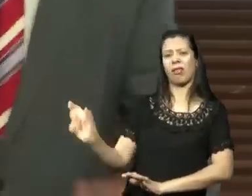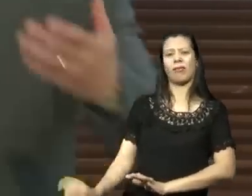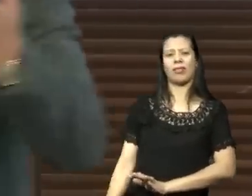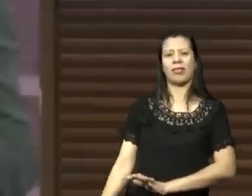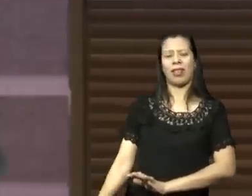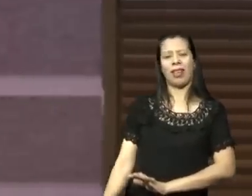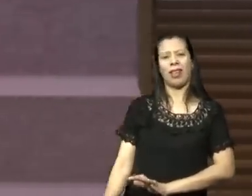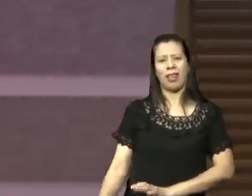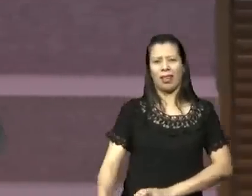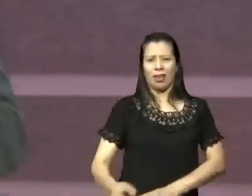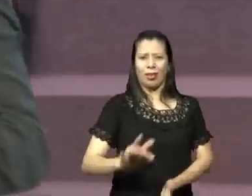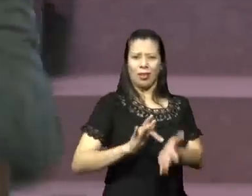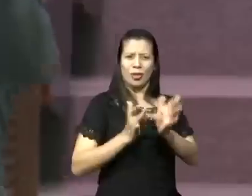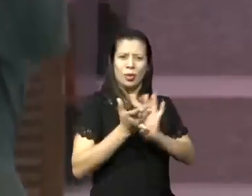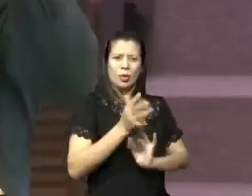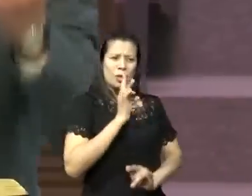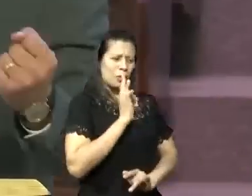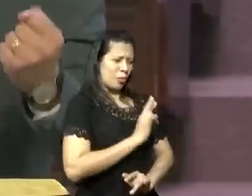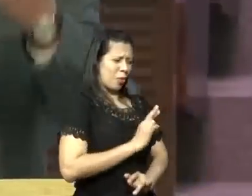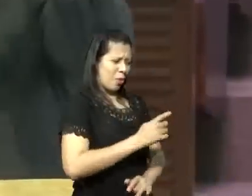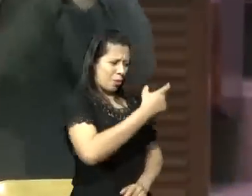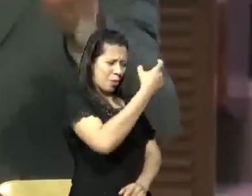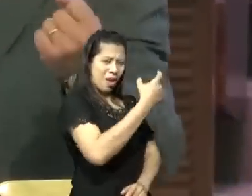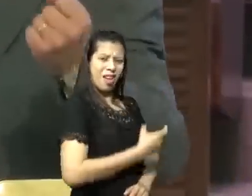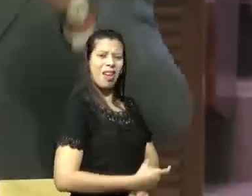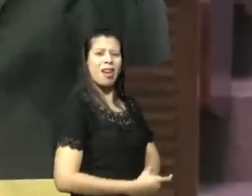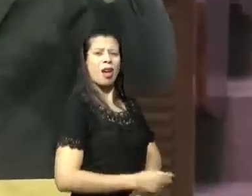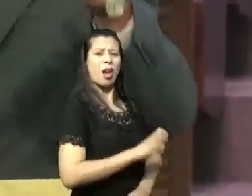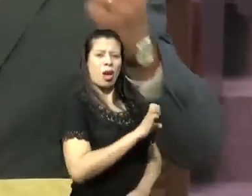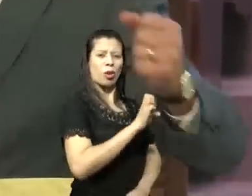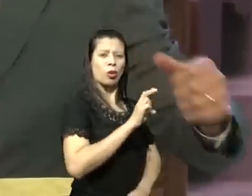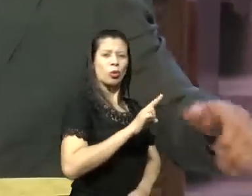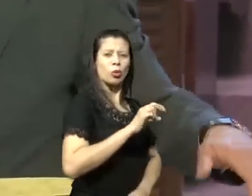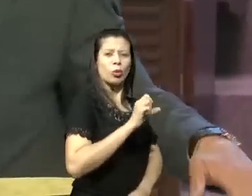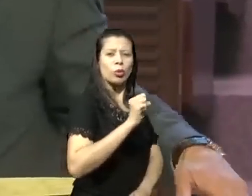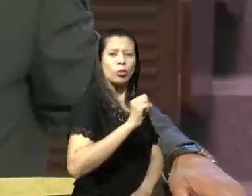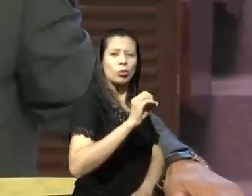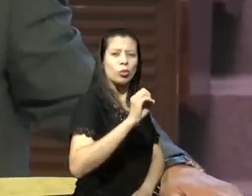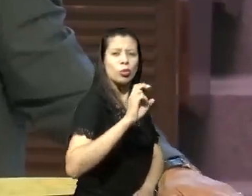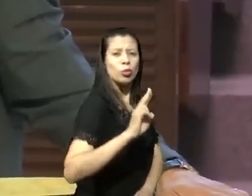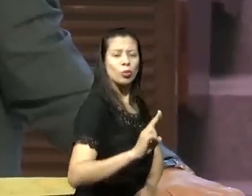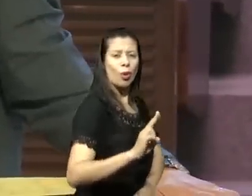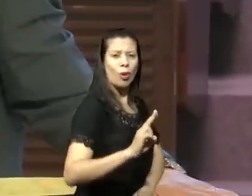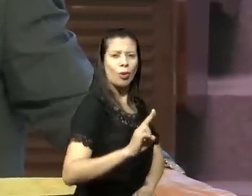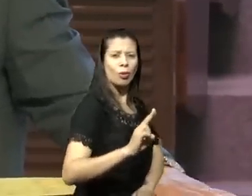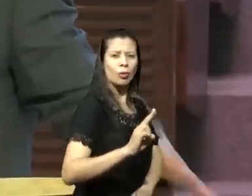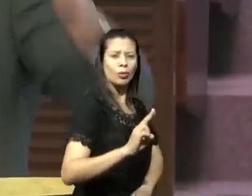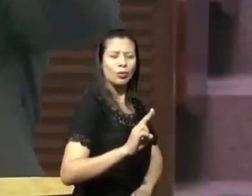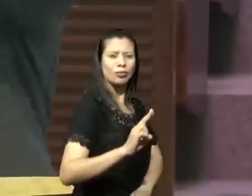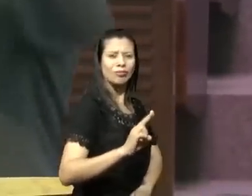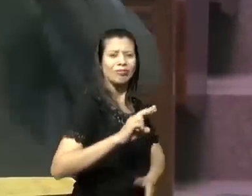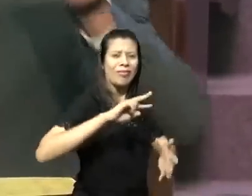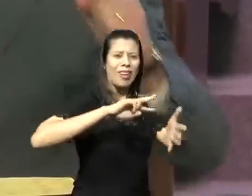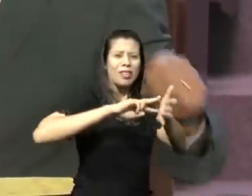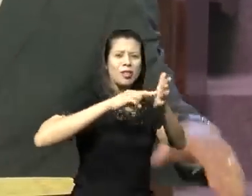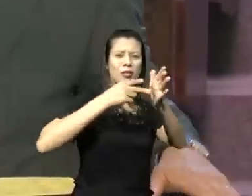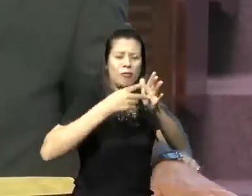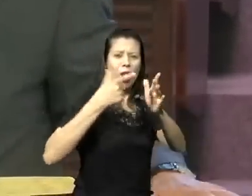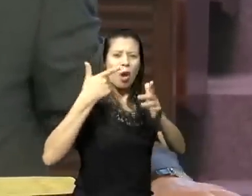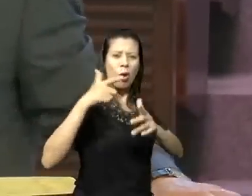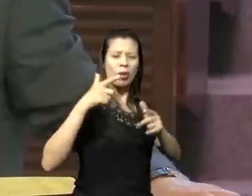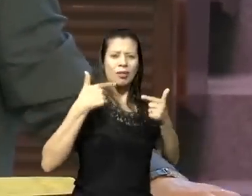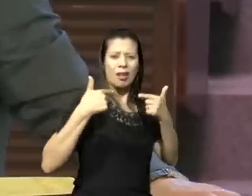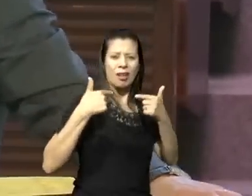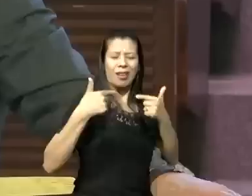ele quem o Deus de Abraão o Deus de Isaque o Deus de Jacó o Deus que apareceu a